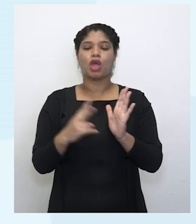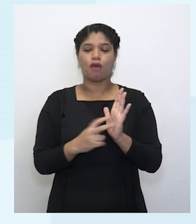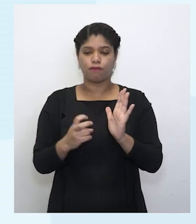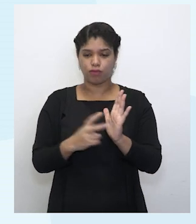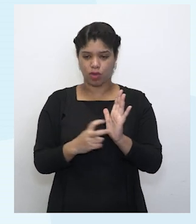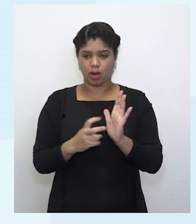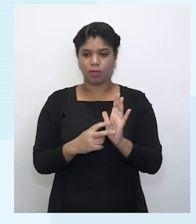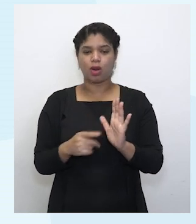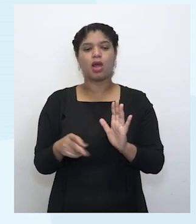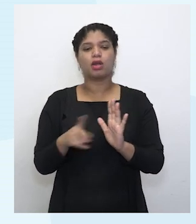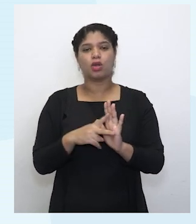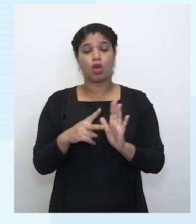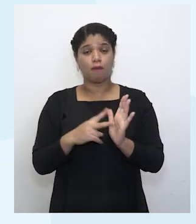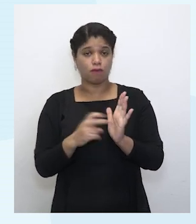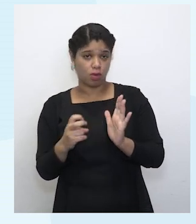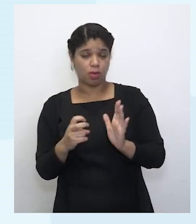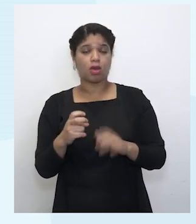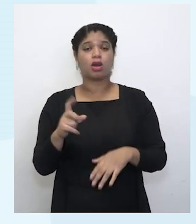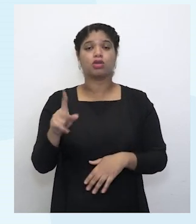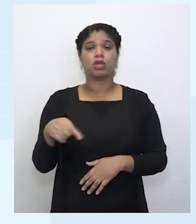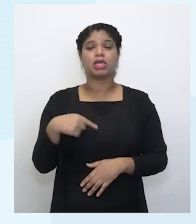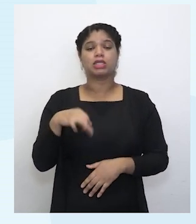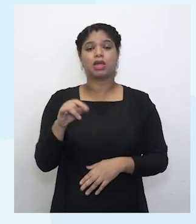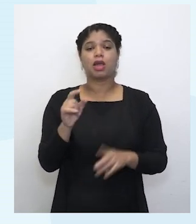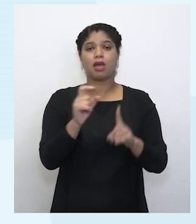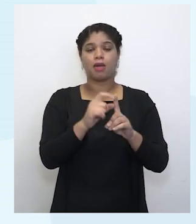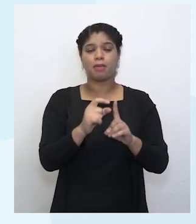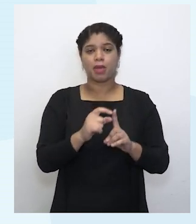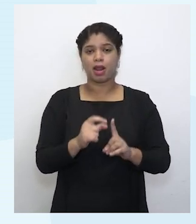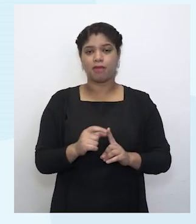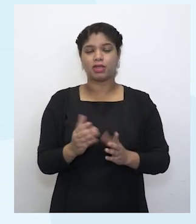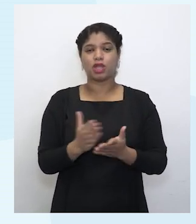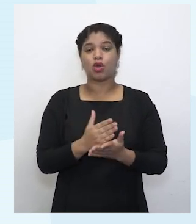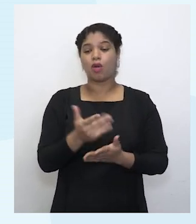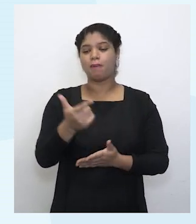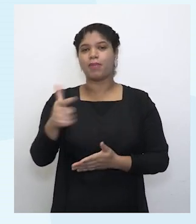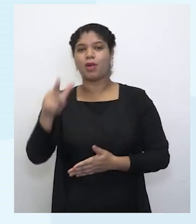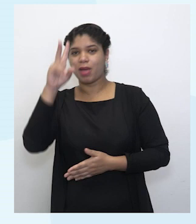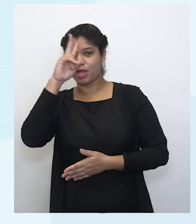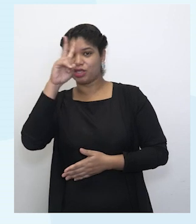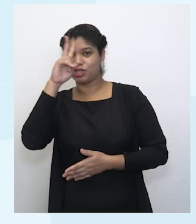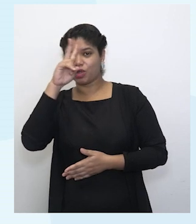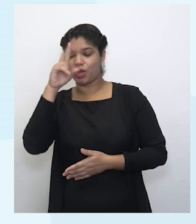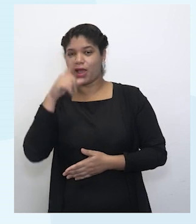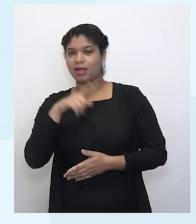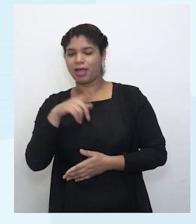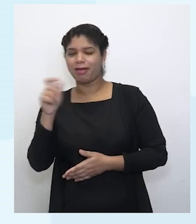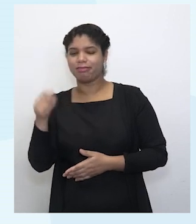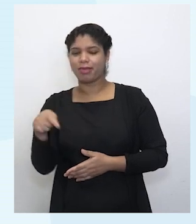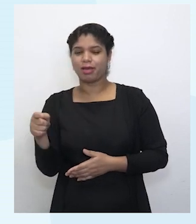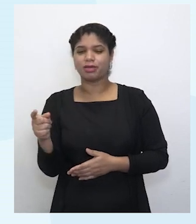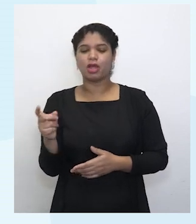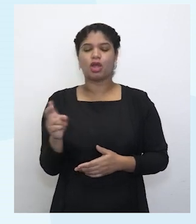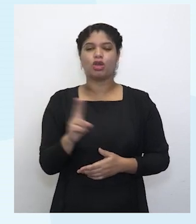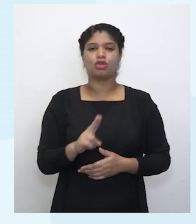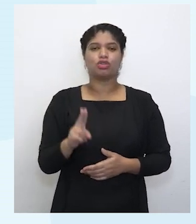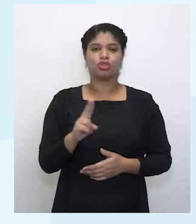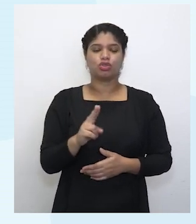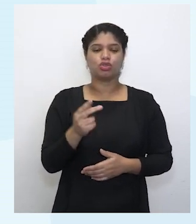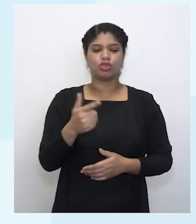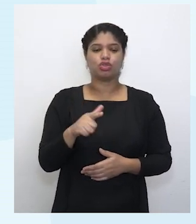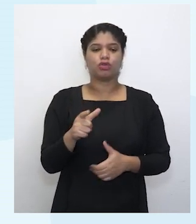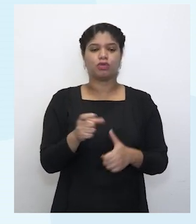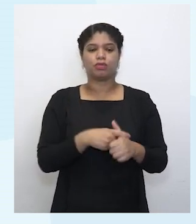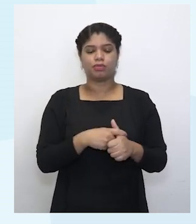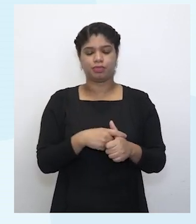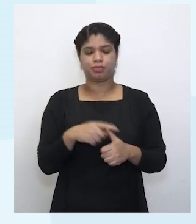seu vocabulário, mesmo que algumas palavras sejam emprestadas da história ouvida. Então, o estudante ele vai